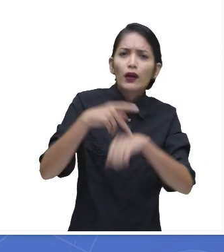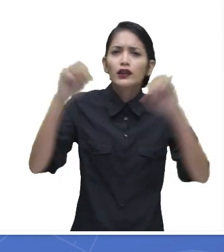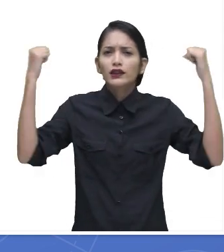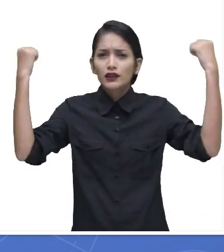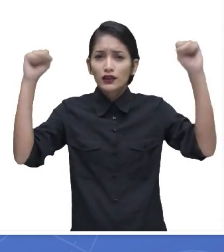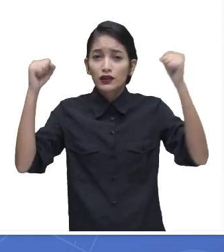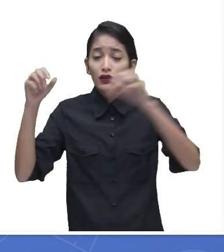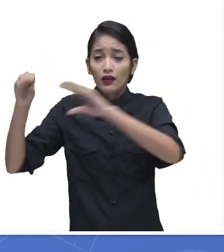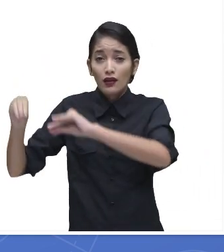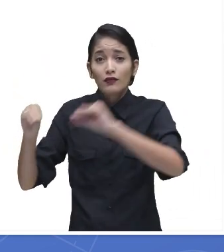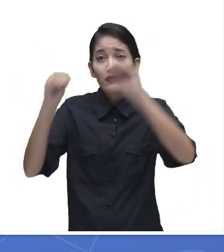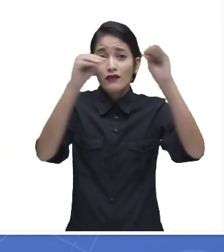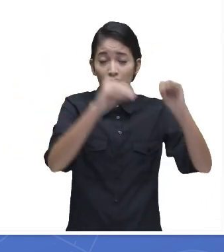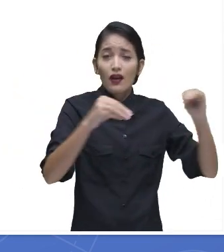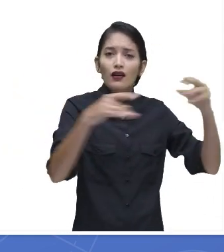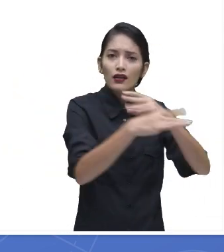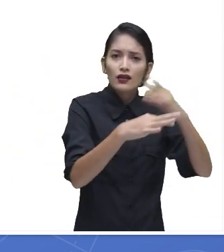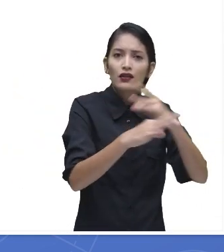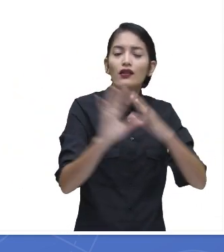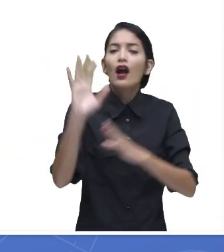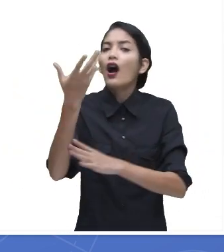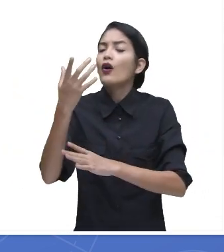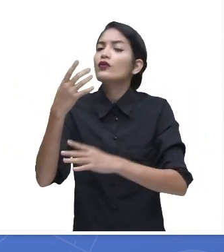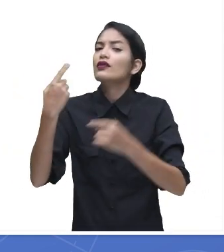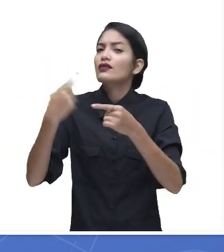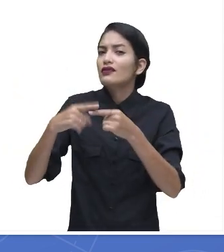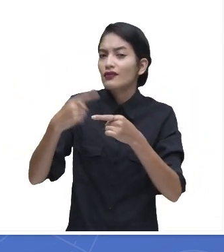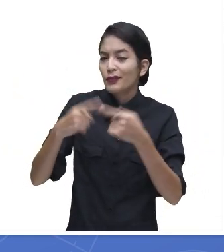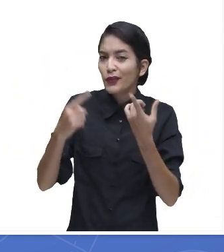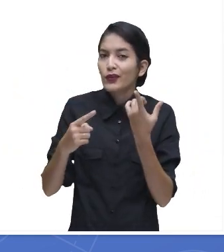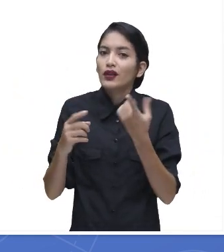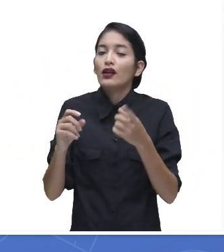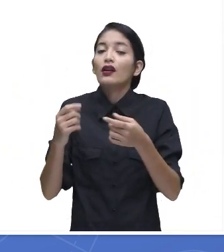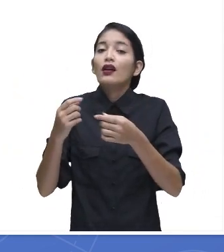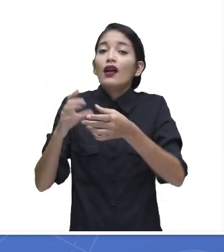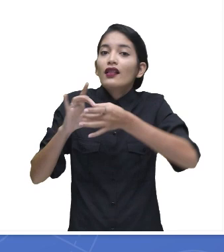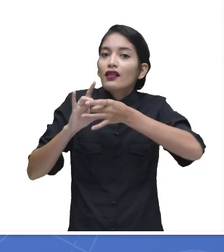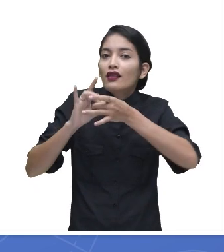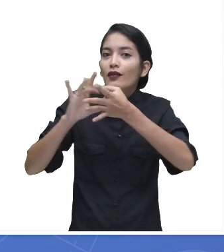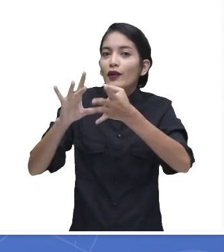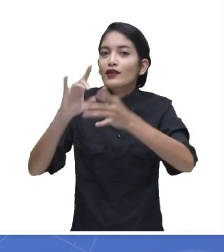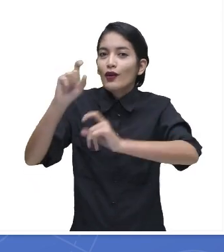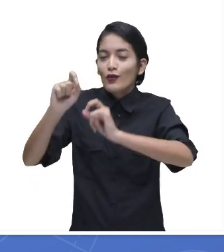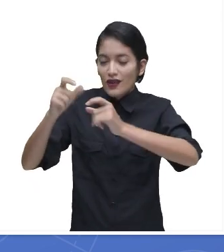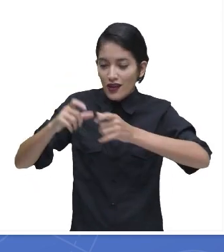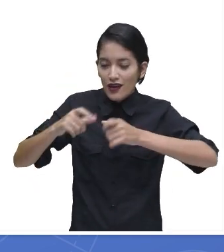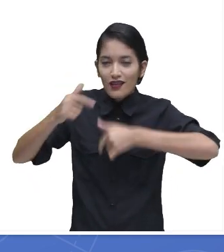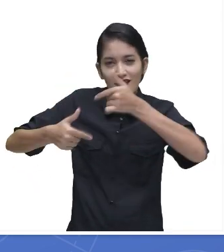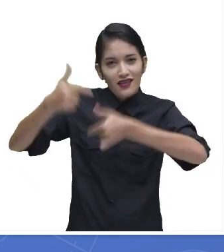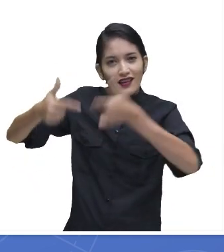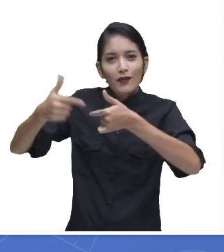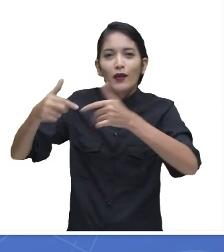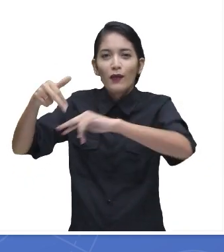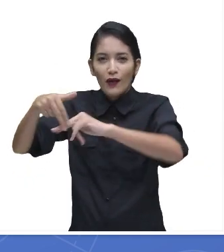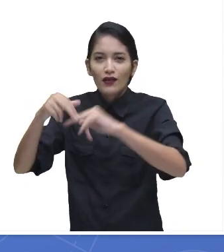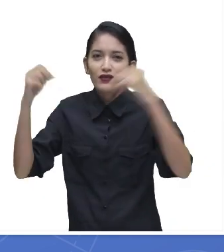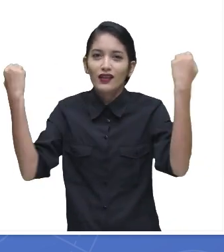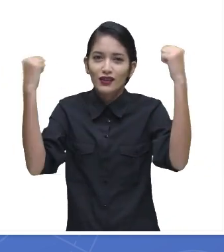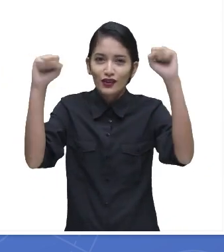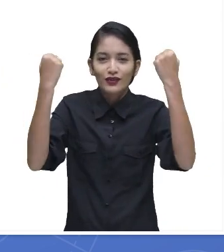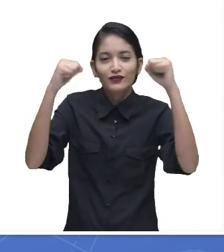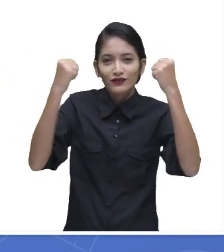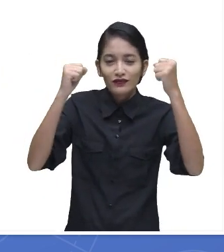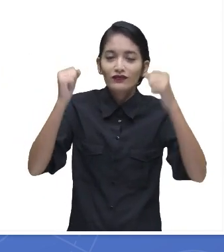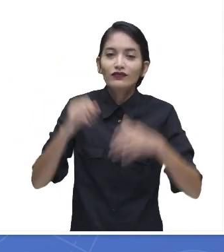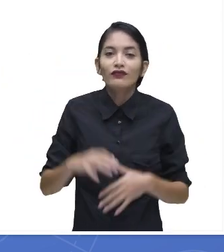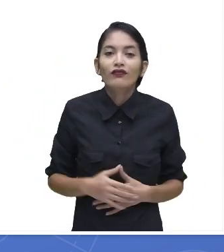migração campo-cidade tem como causa fundamental a liberação de mão de obra pela mecanização. A gente está falando aqui, ó, mão de